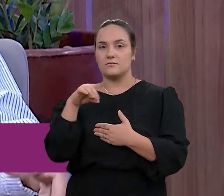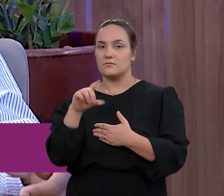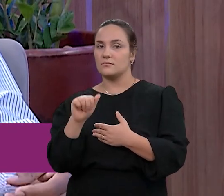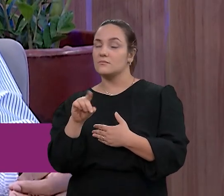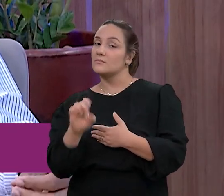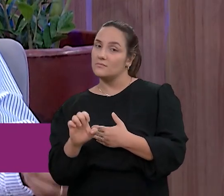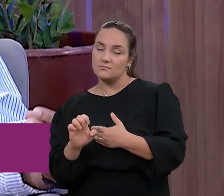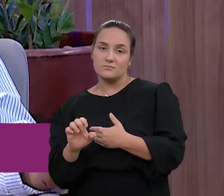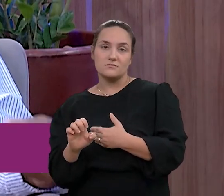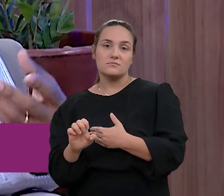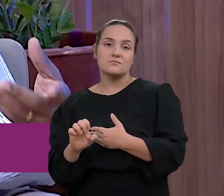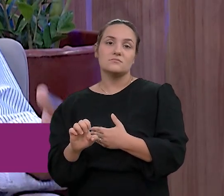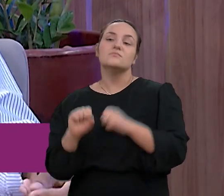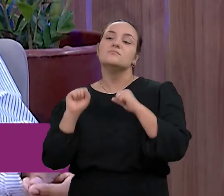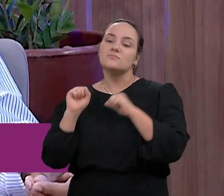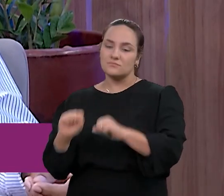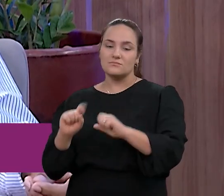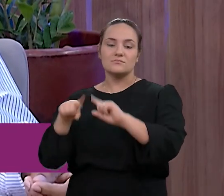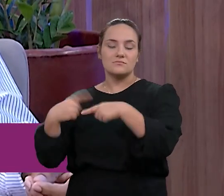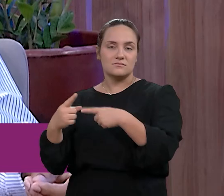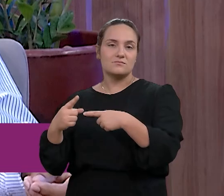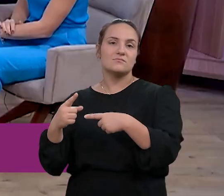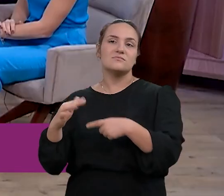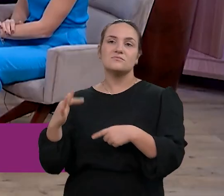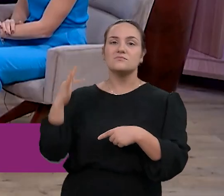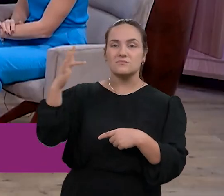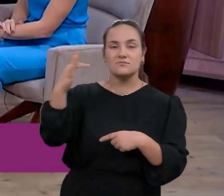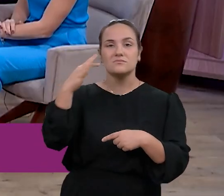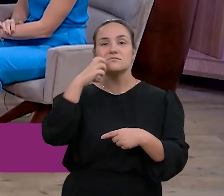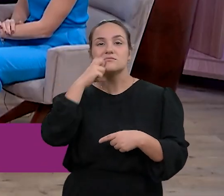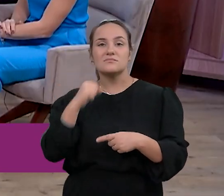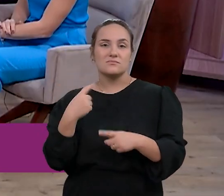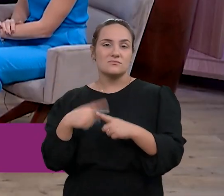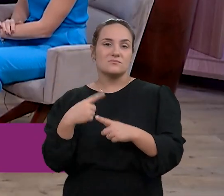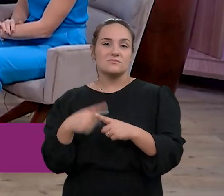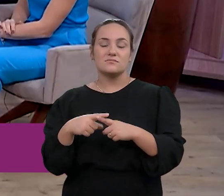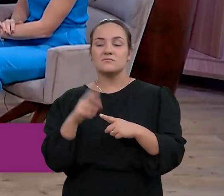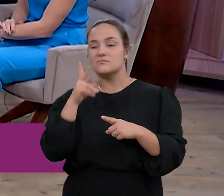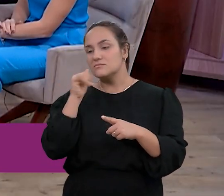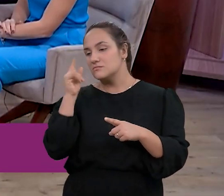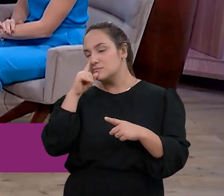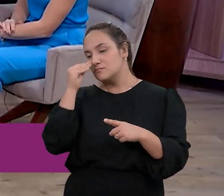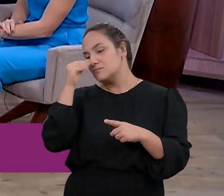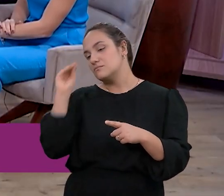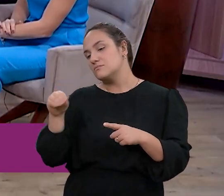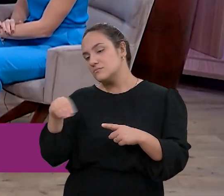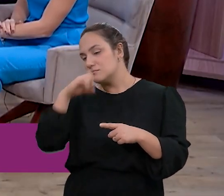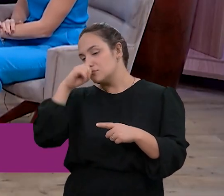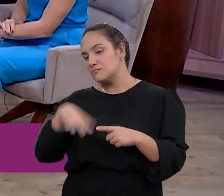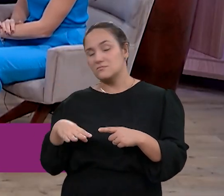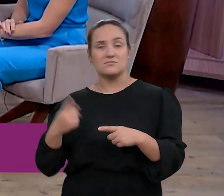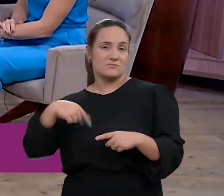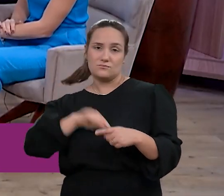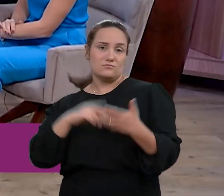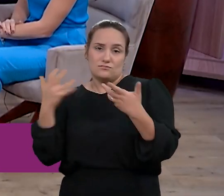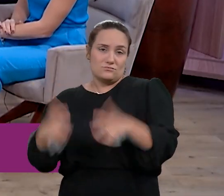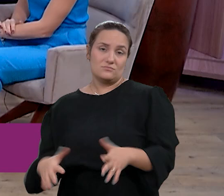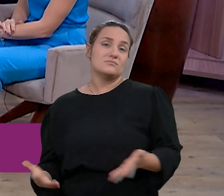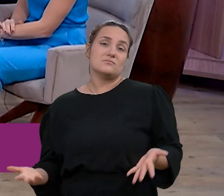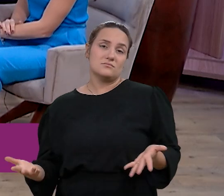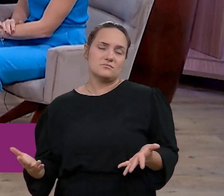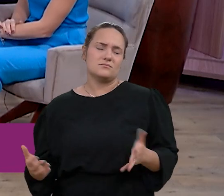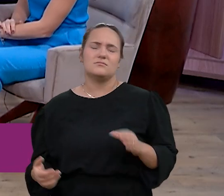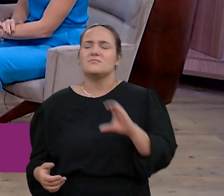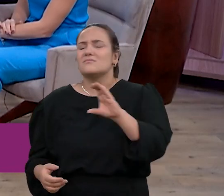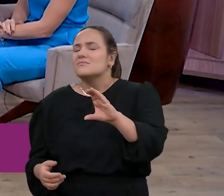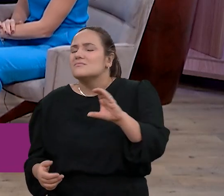assim preventiva isso pode se tornar sim um caso de adoção lá na frente por negligência por violência e é isso que nós não queremos né